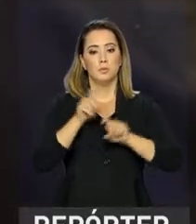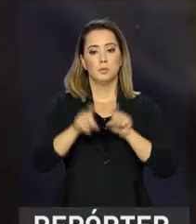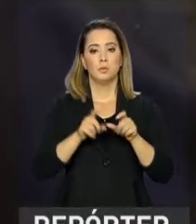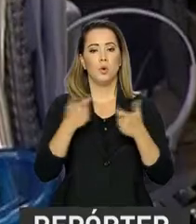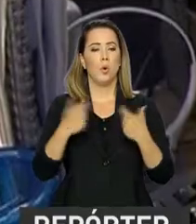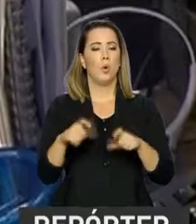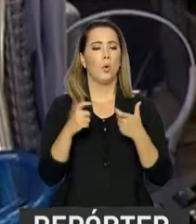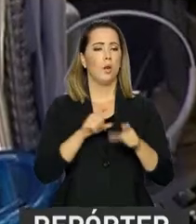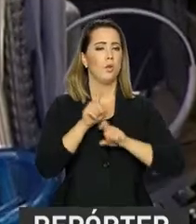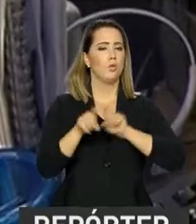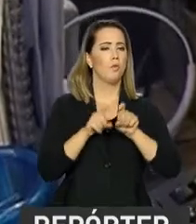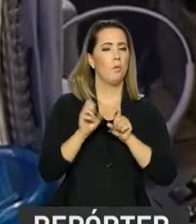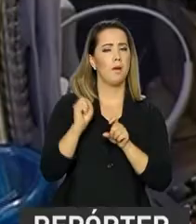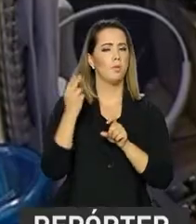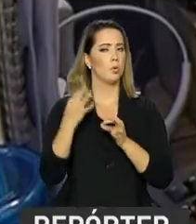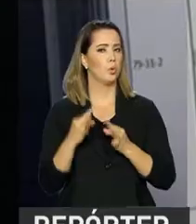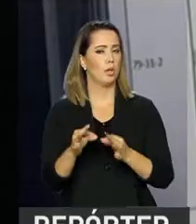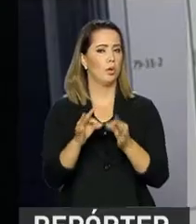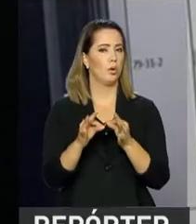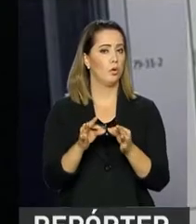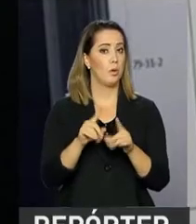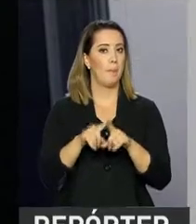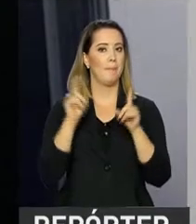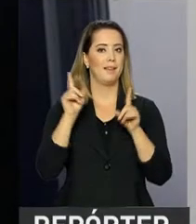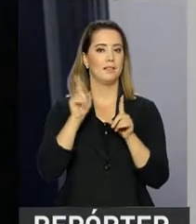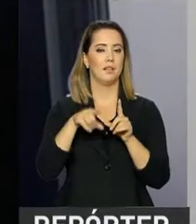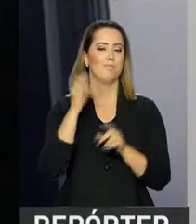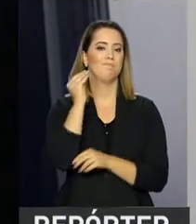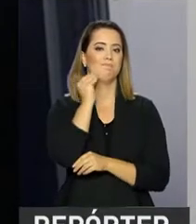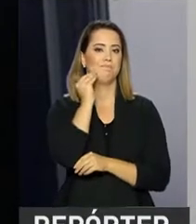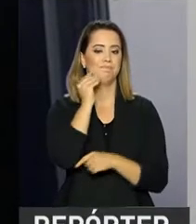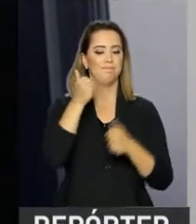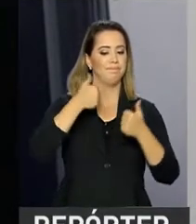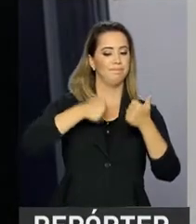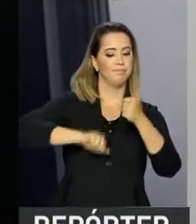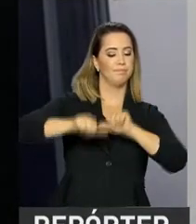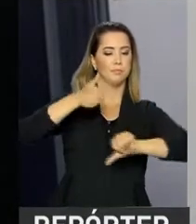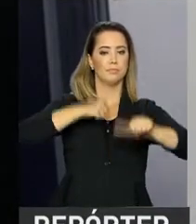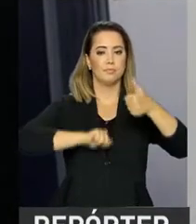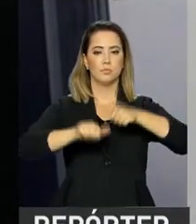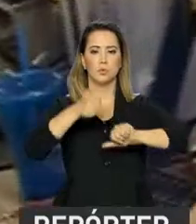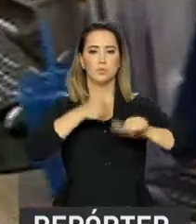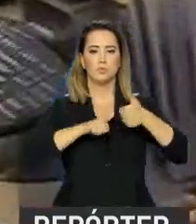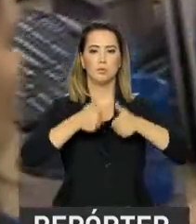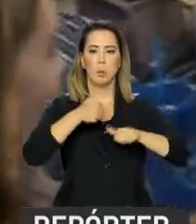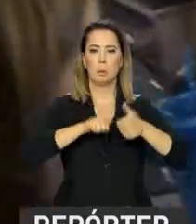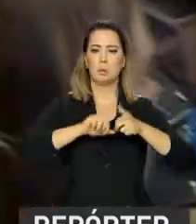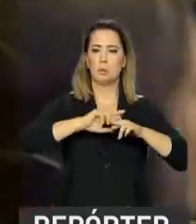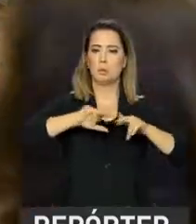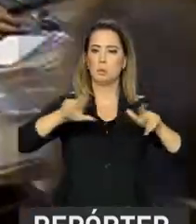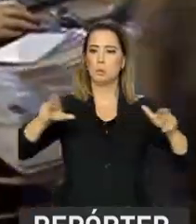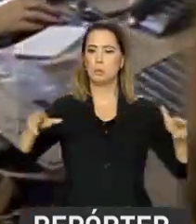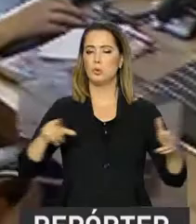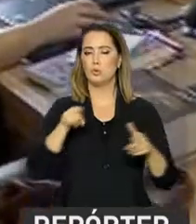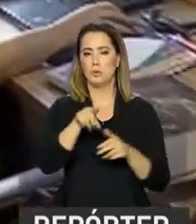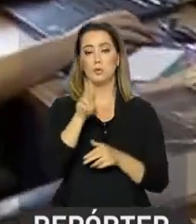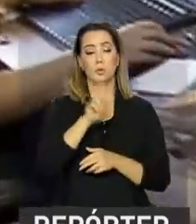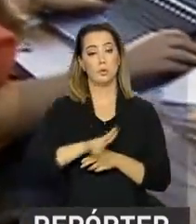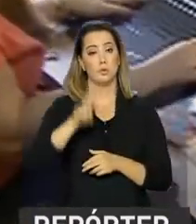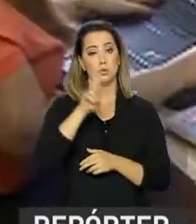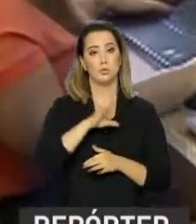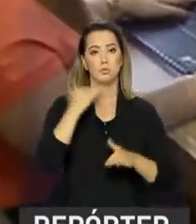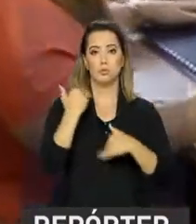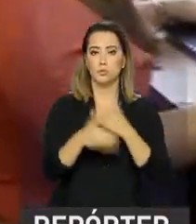informática e tecnologia da informação mas sim um laboratório de análises de substâncias químicas e moléculas usadas no desenvolvimento